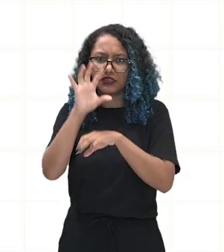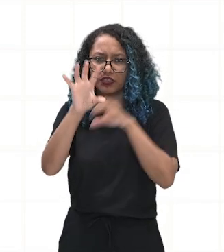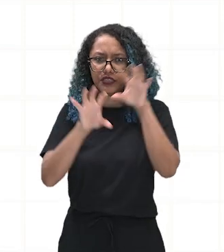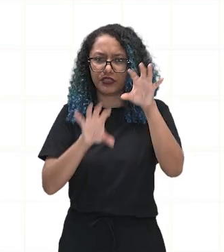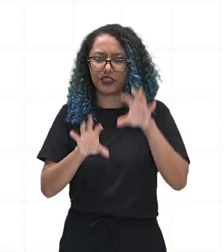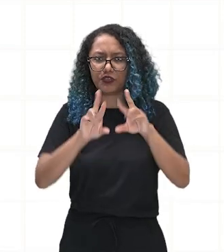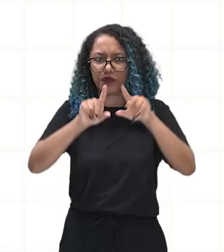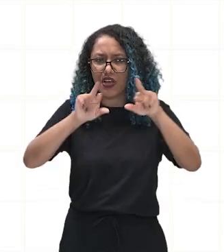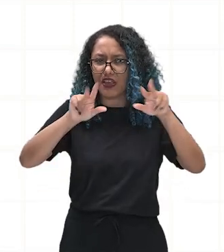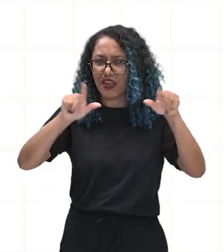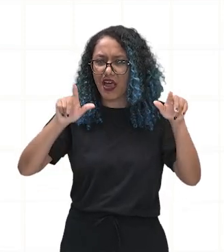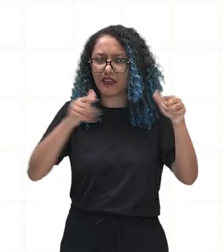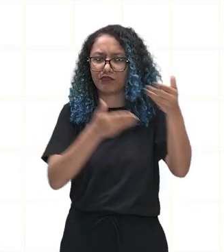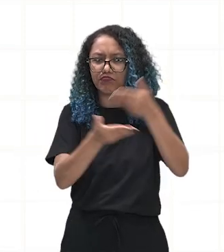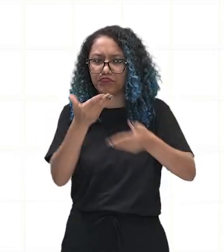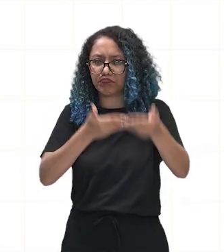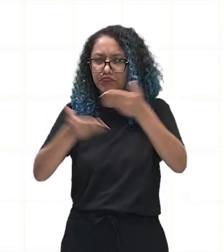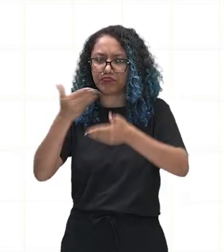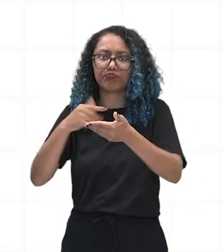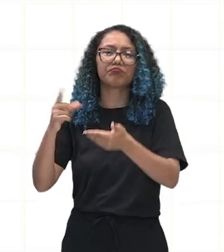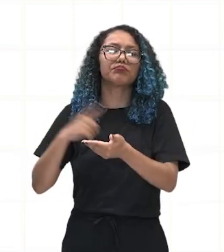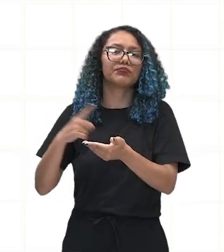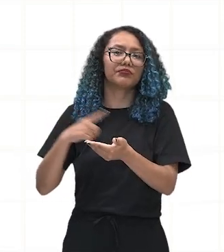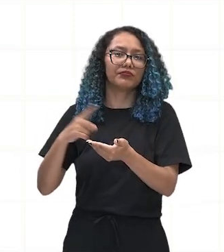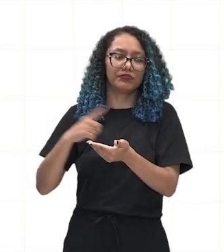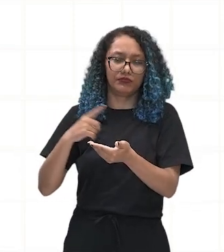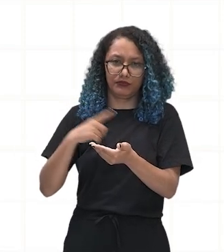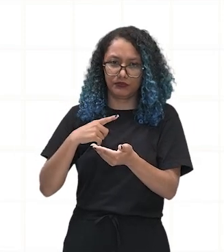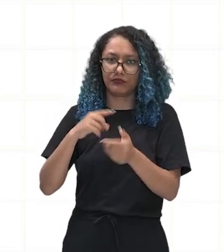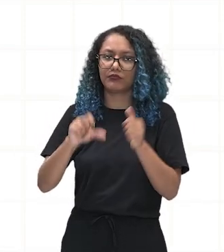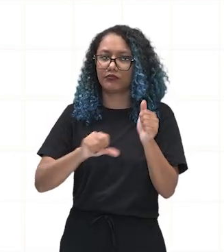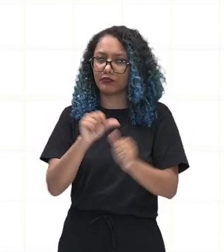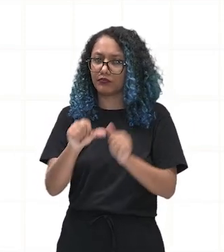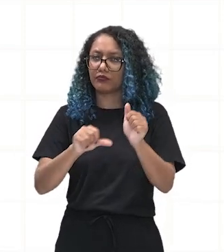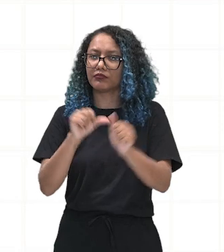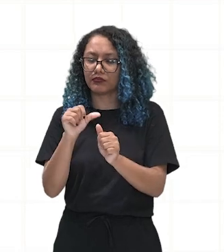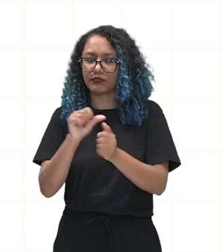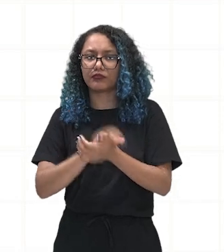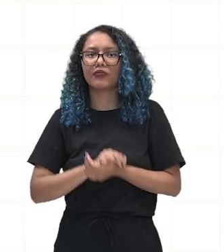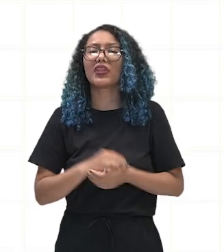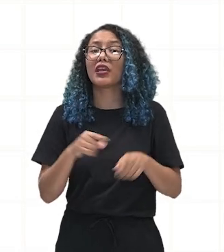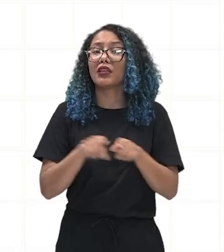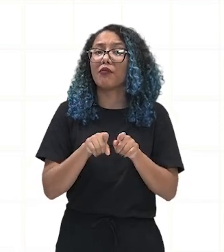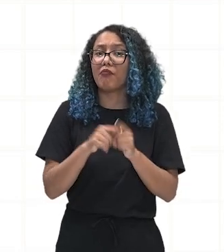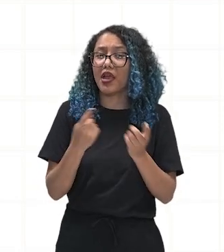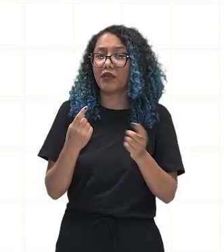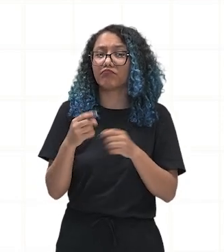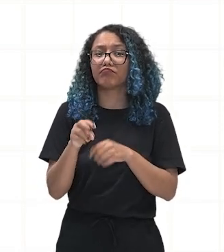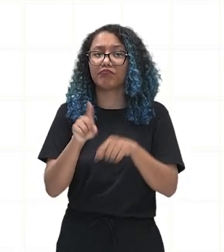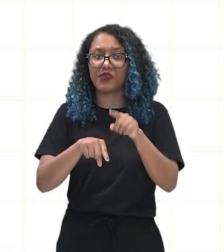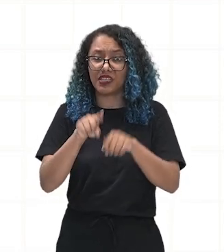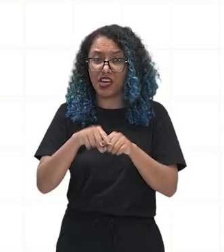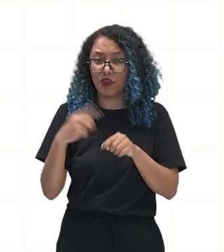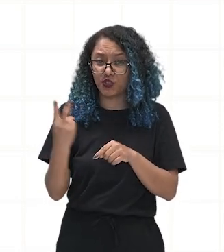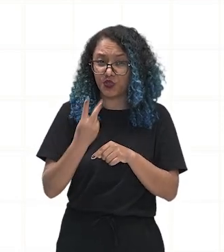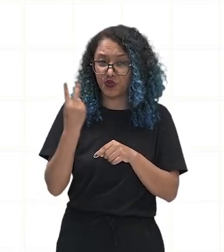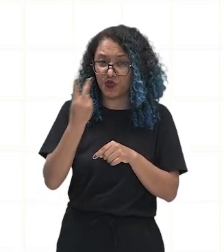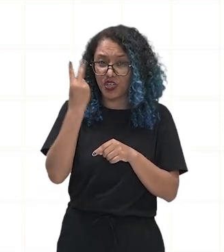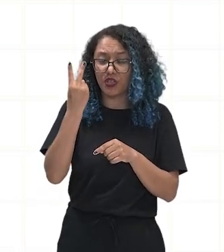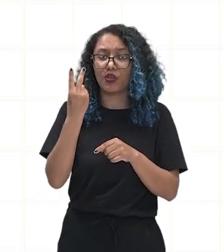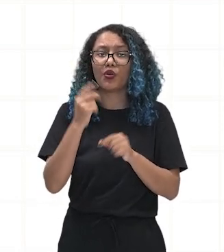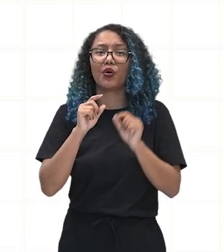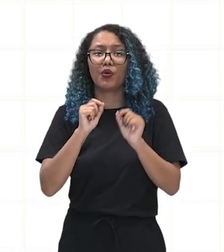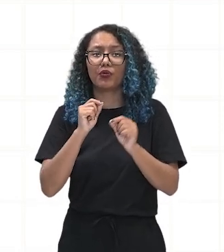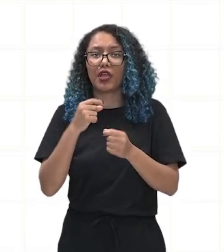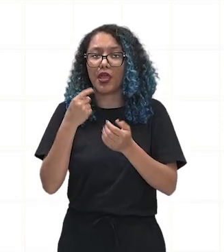e regiões. Vamos ter também as mercadorias de valor, que eram mercadorias negociadas